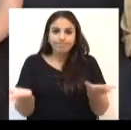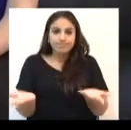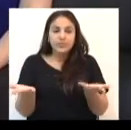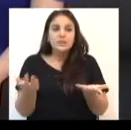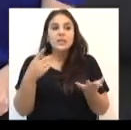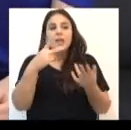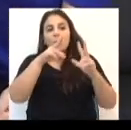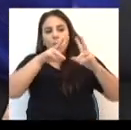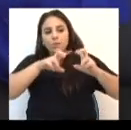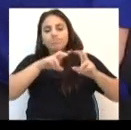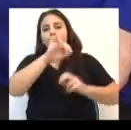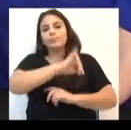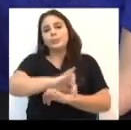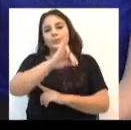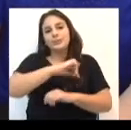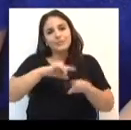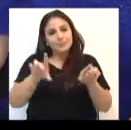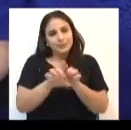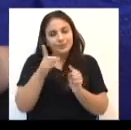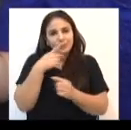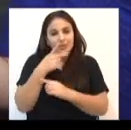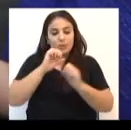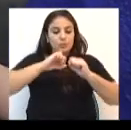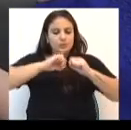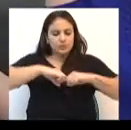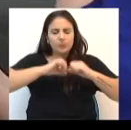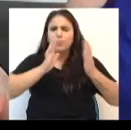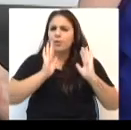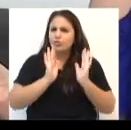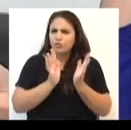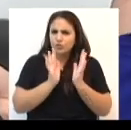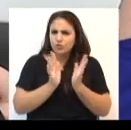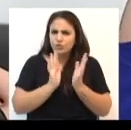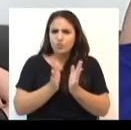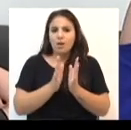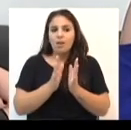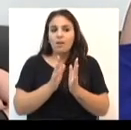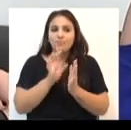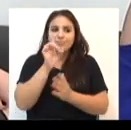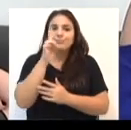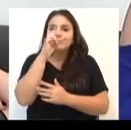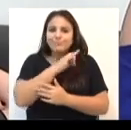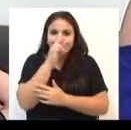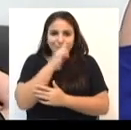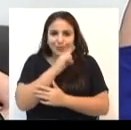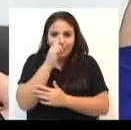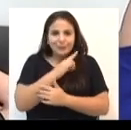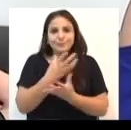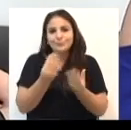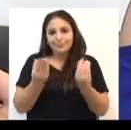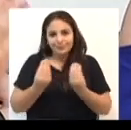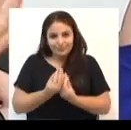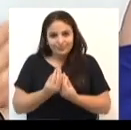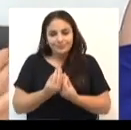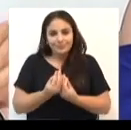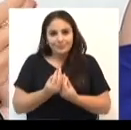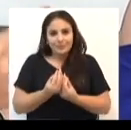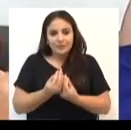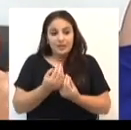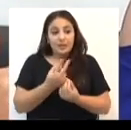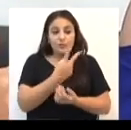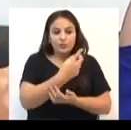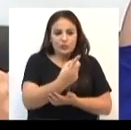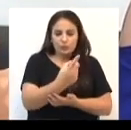é um outro tema importante a se tratar. O sistema ele já é um sistema fragilizado. Em saindo